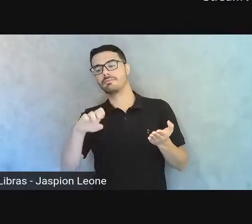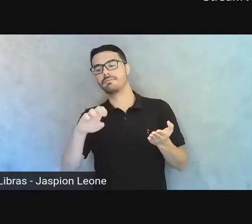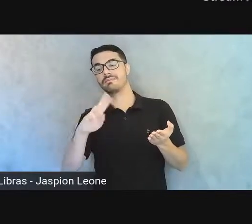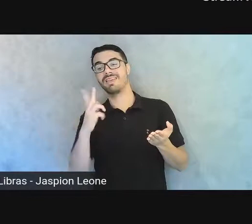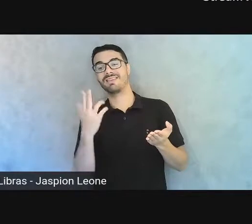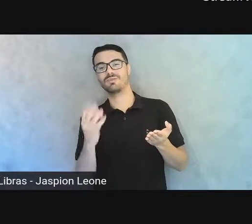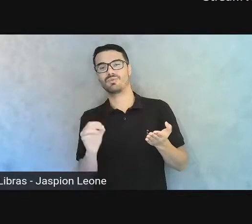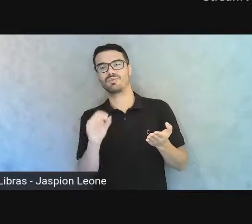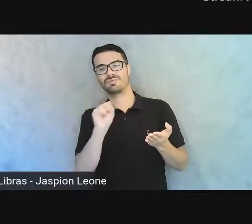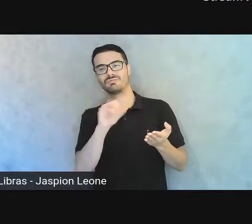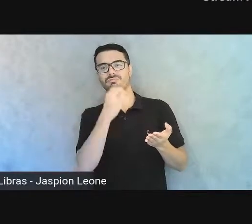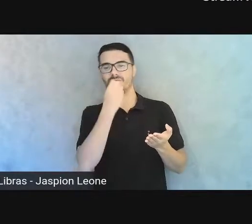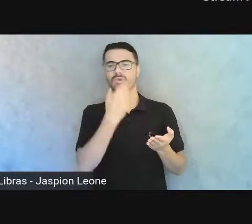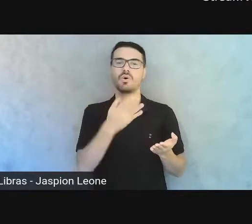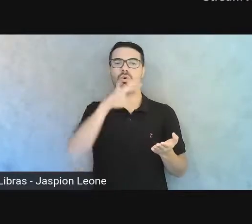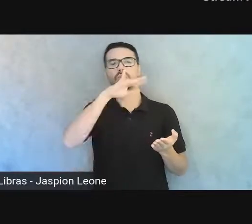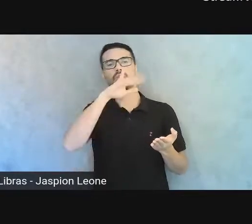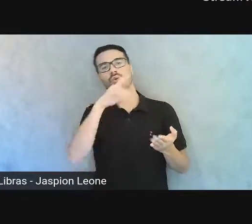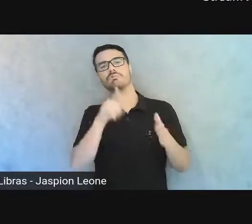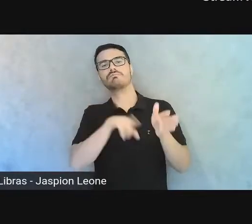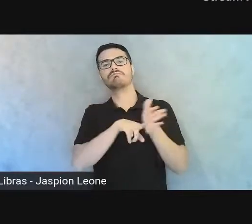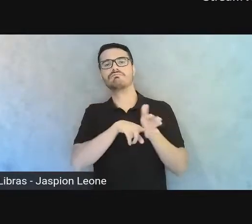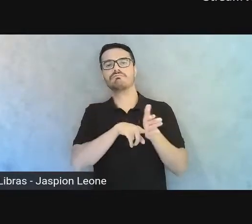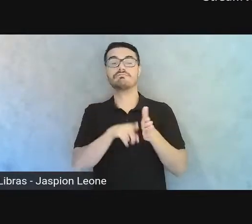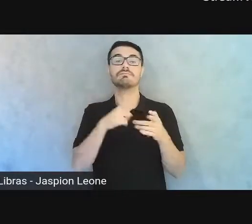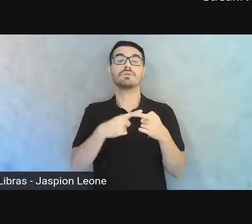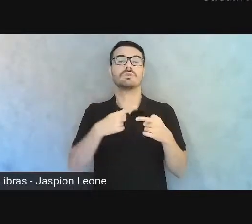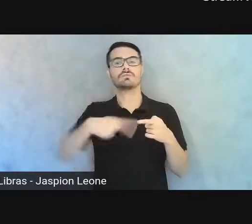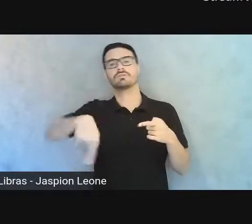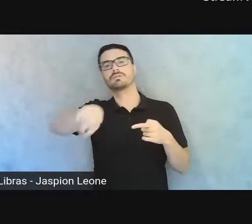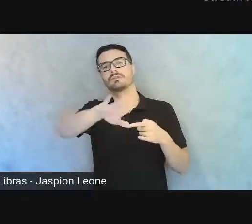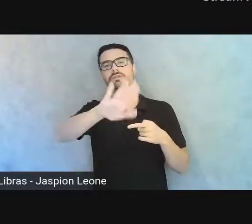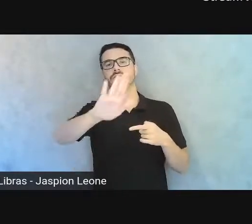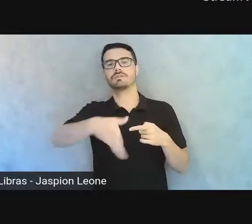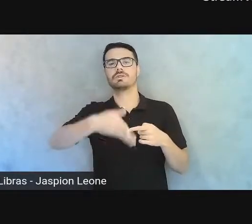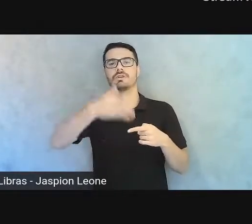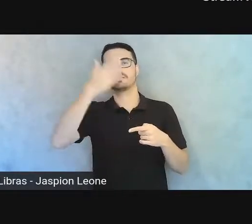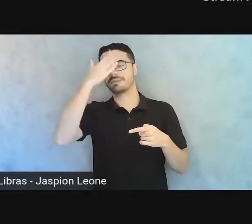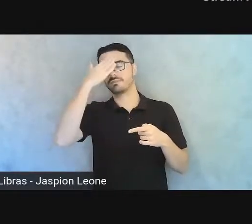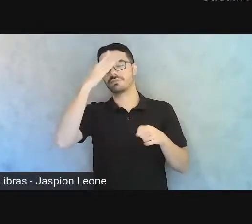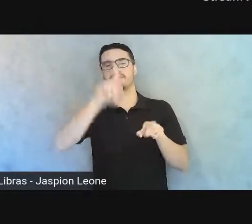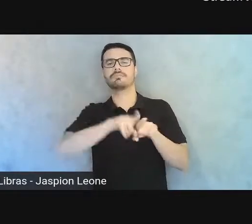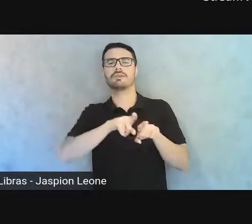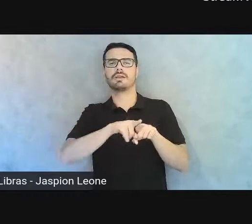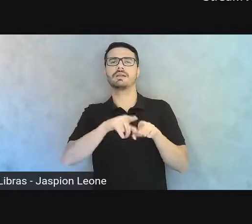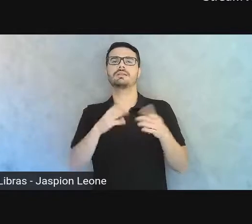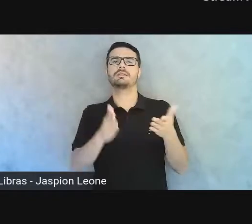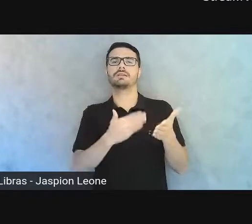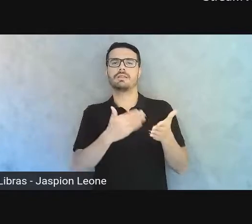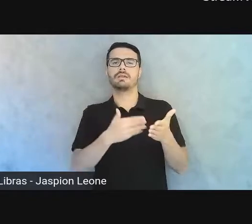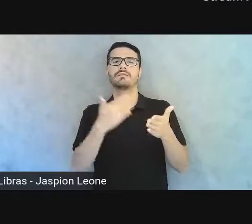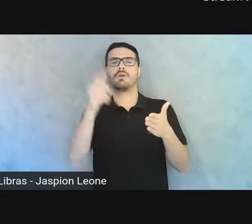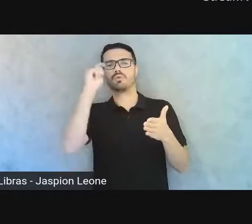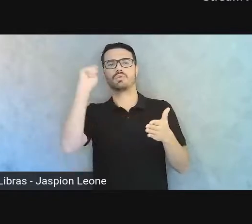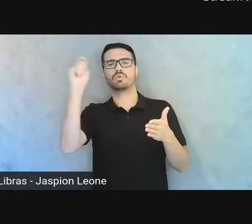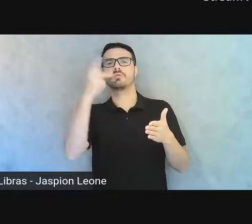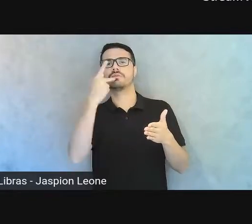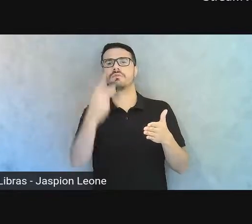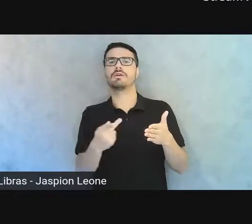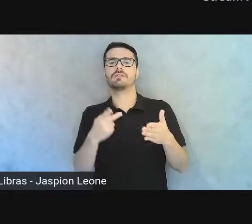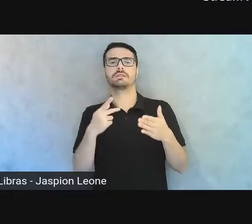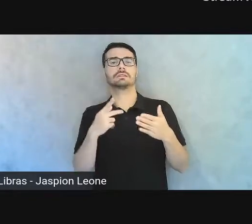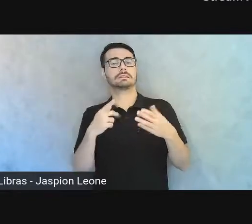amplamente reconhecido já, pela literatura também, uma concentração ainda muito expressiva de